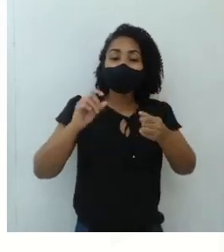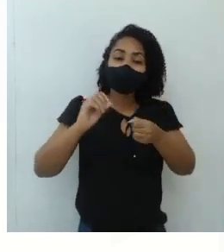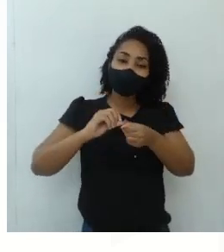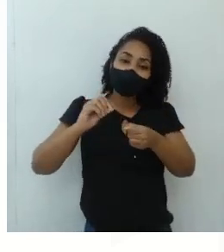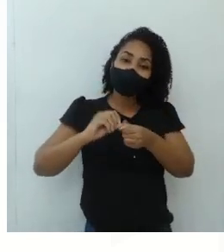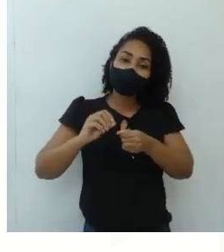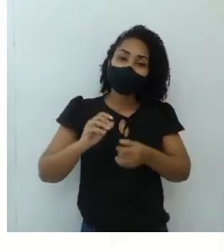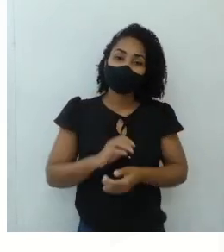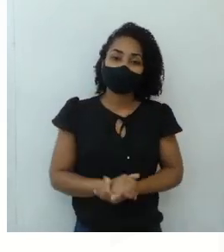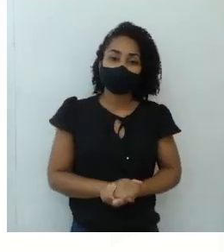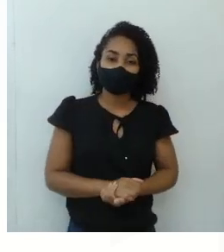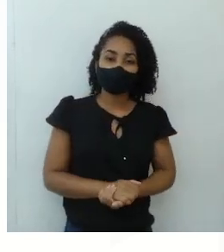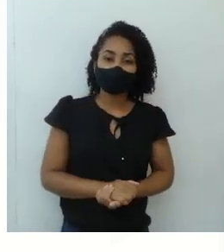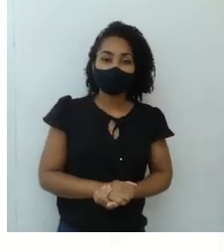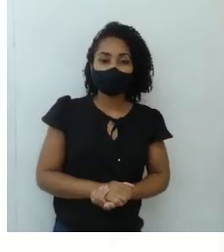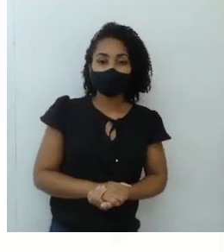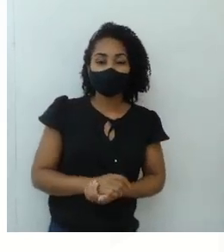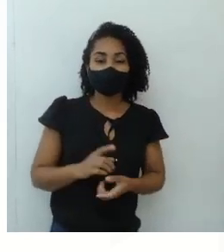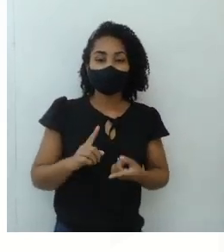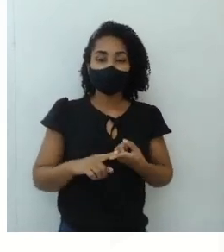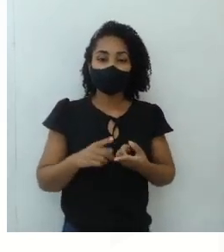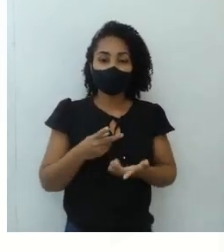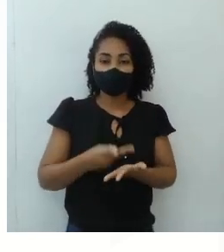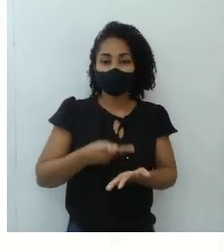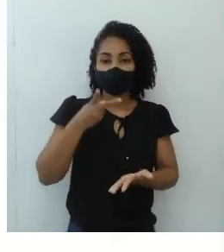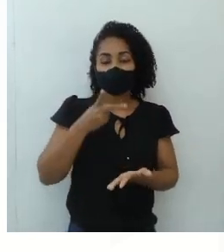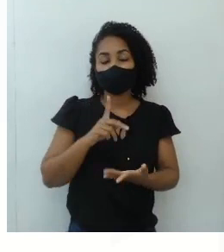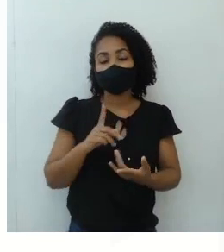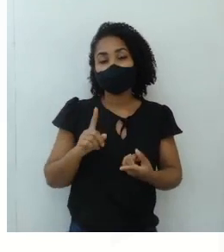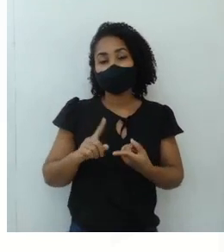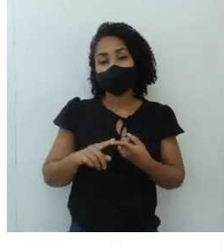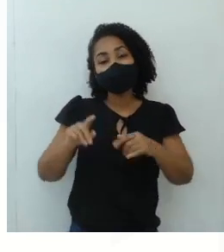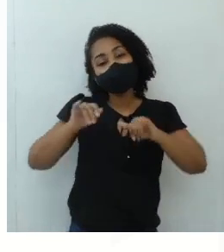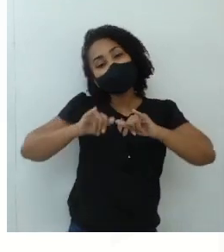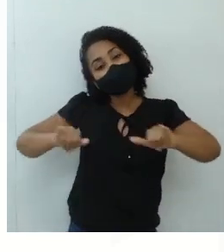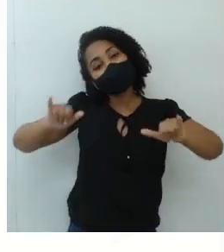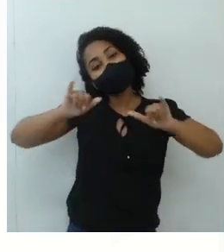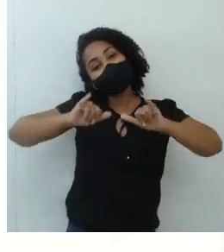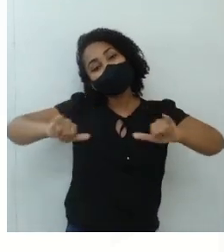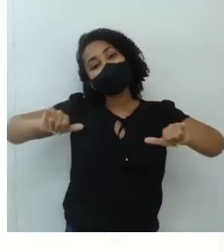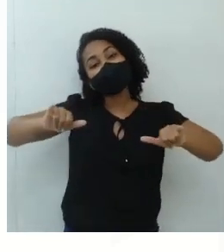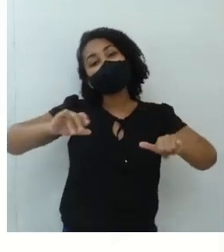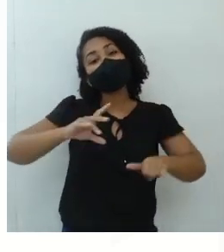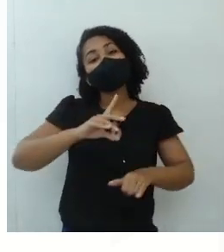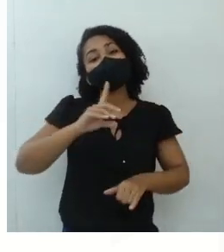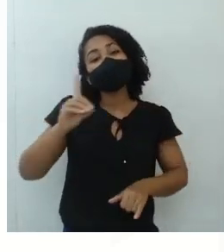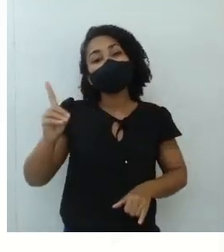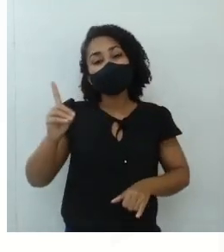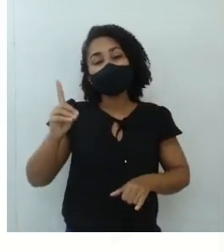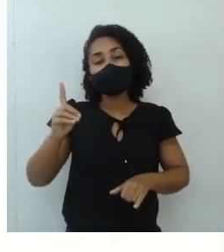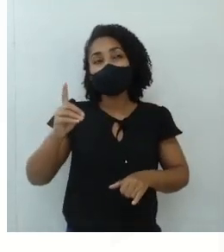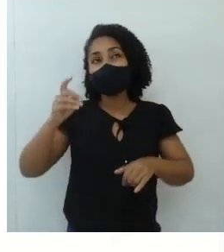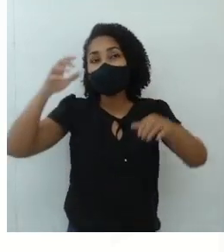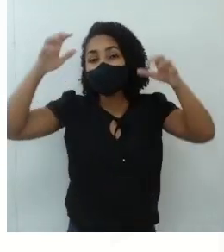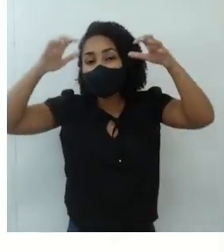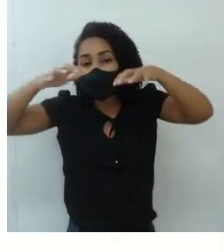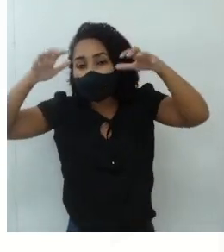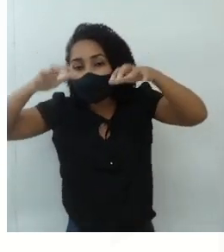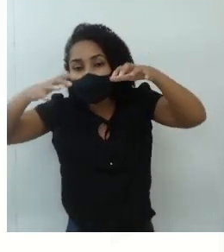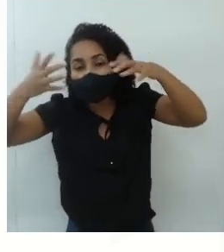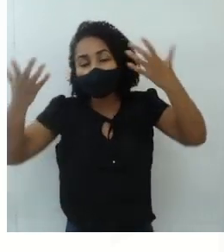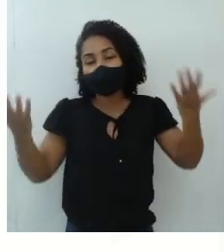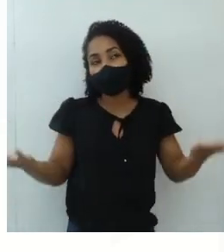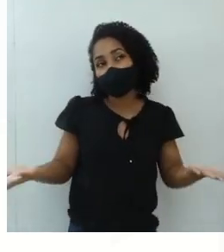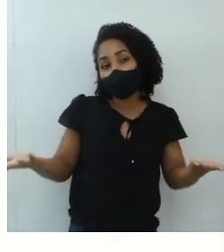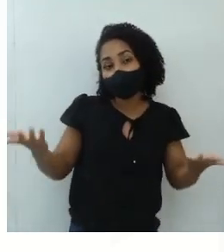do tempo. E assim fornece informações dos dias que vão chover, dos dias que irão